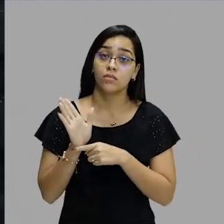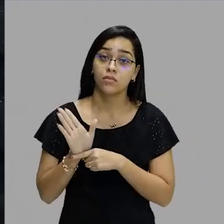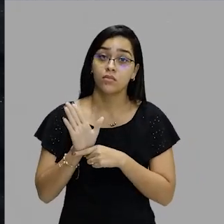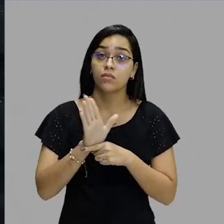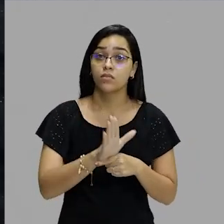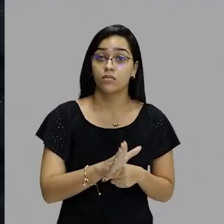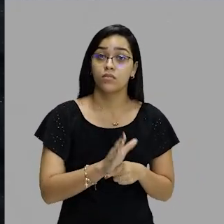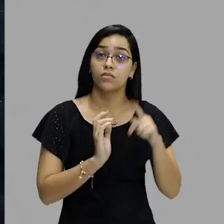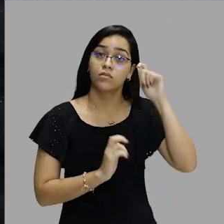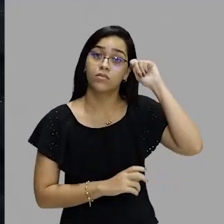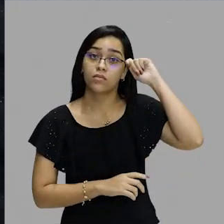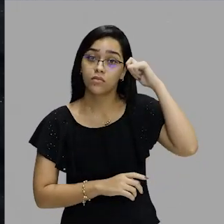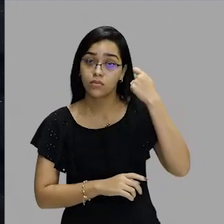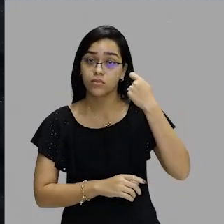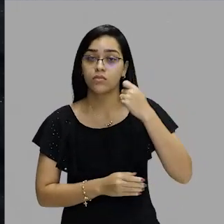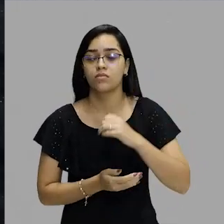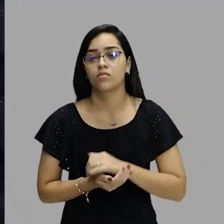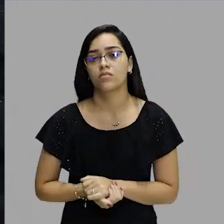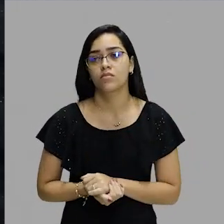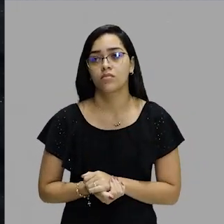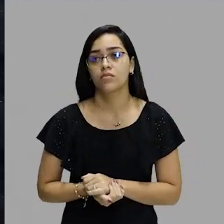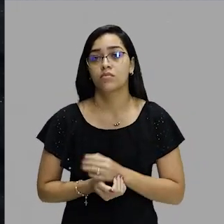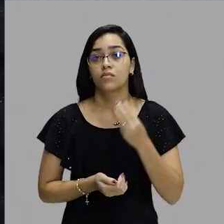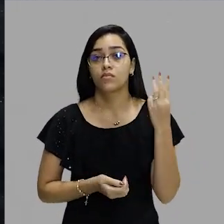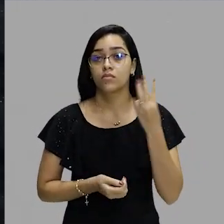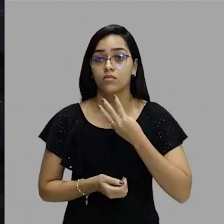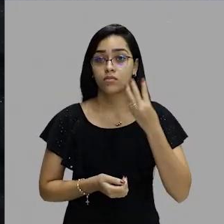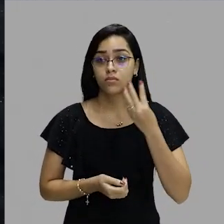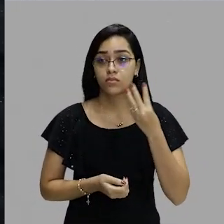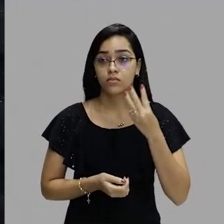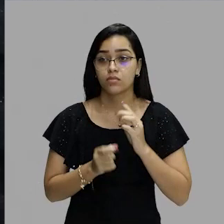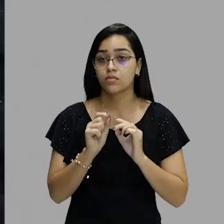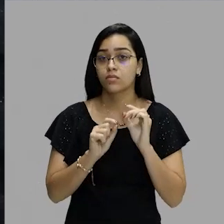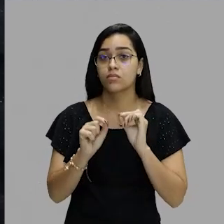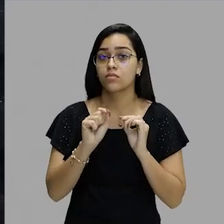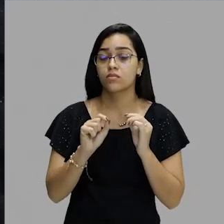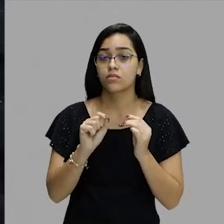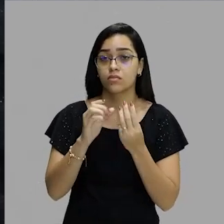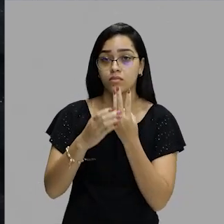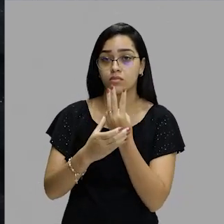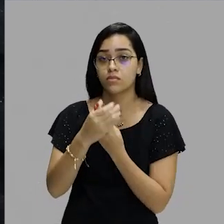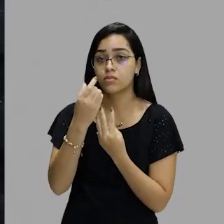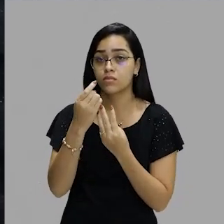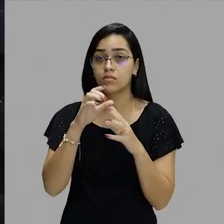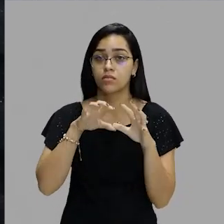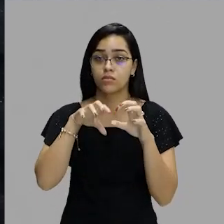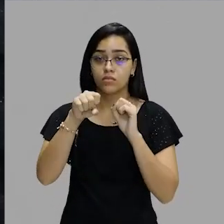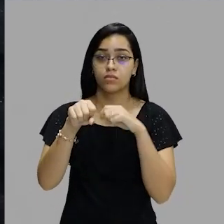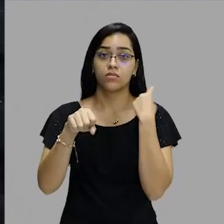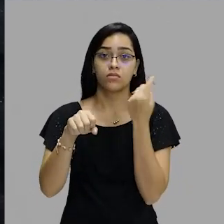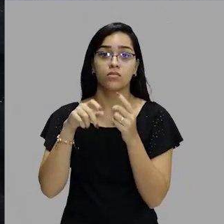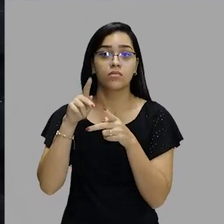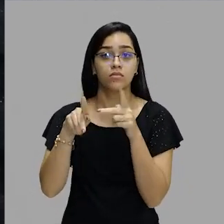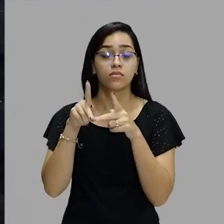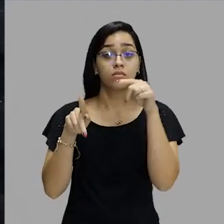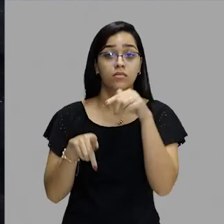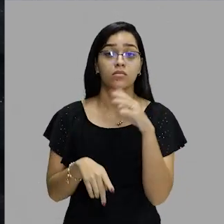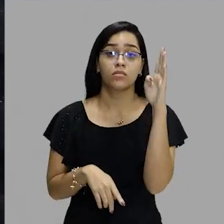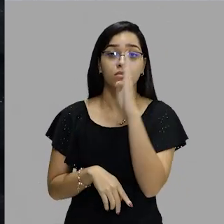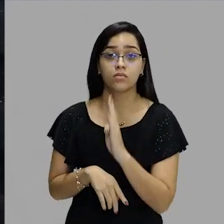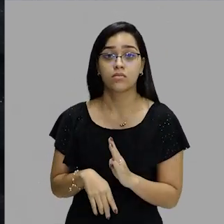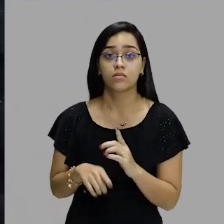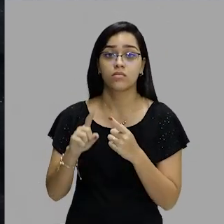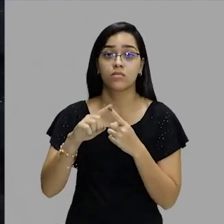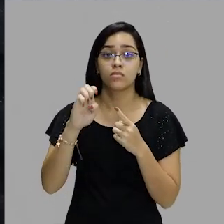contribuição do negro, né? A terceira o tripé aqui da formação do nosso povo, do povo brasileiro,